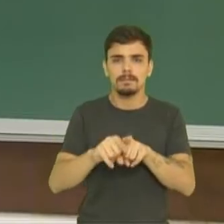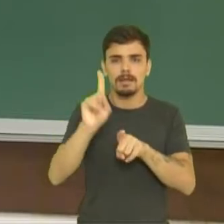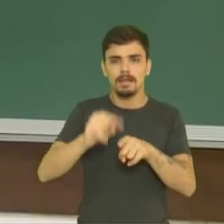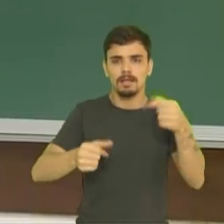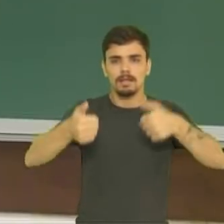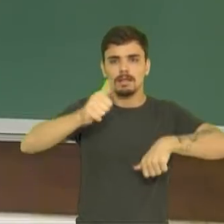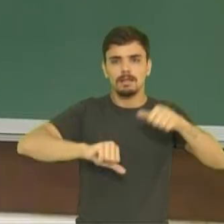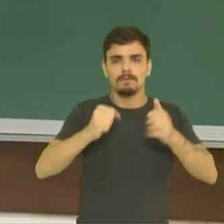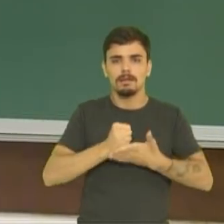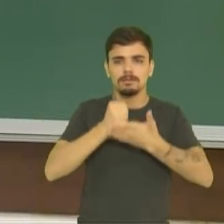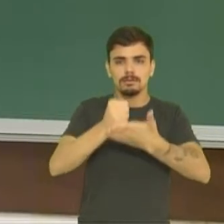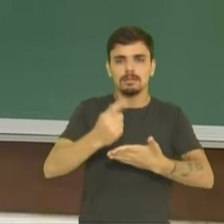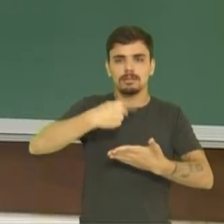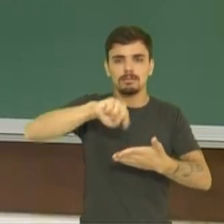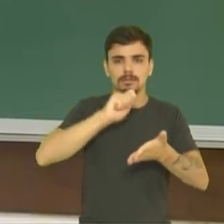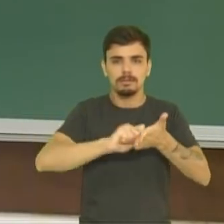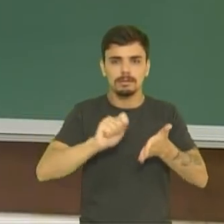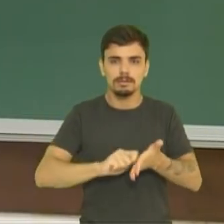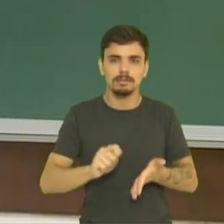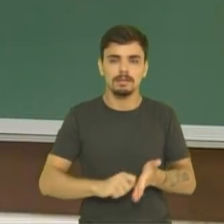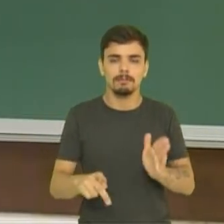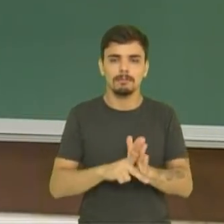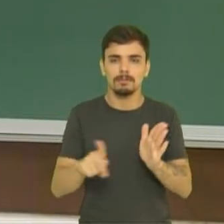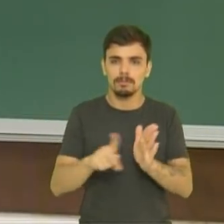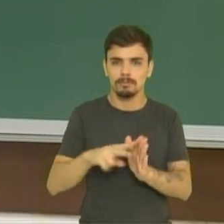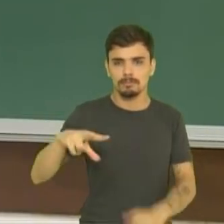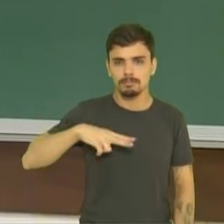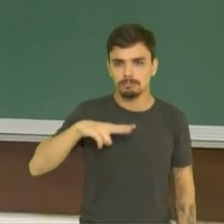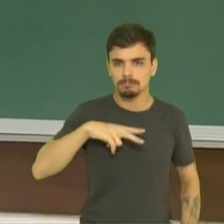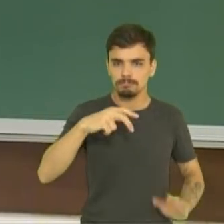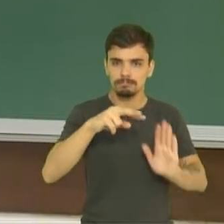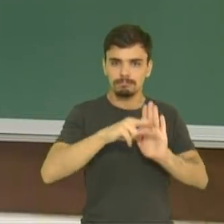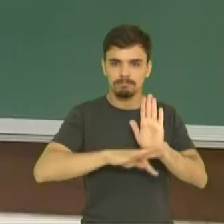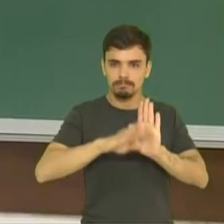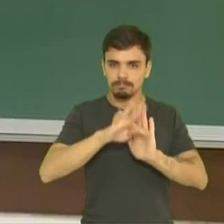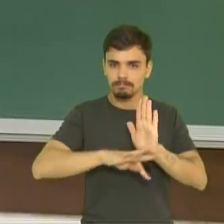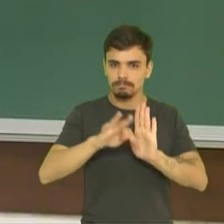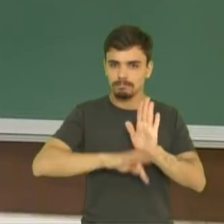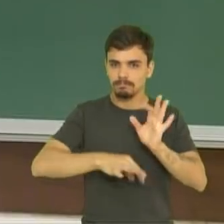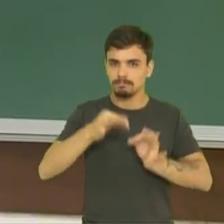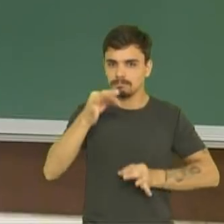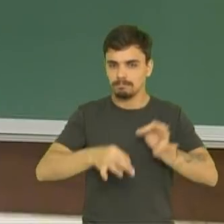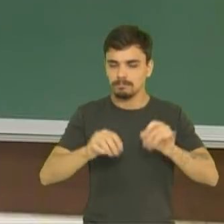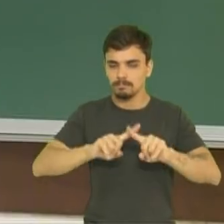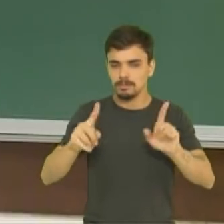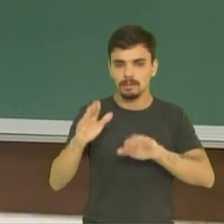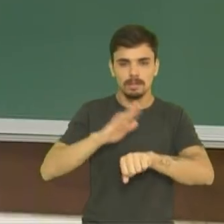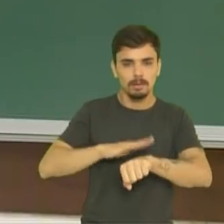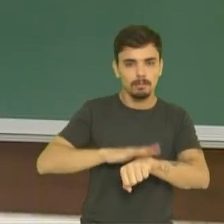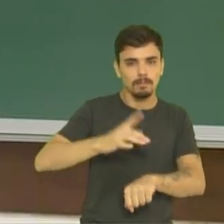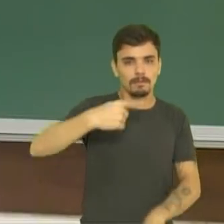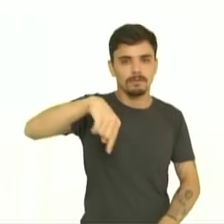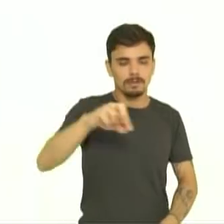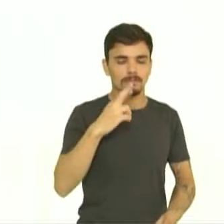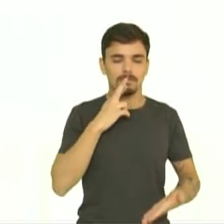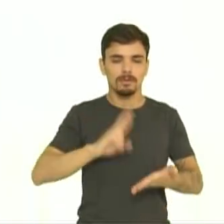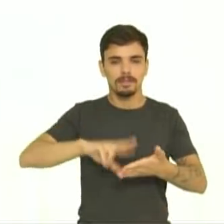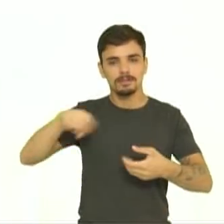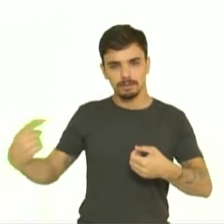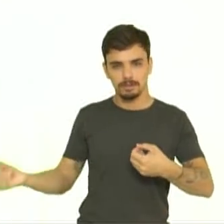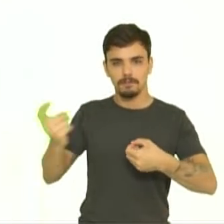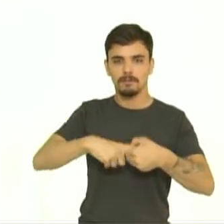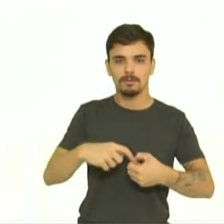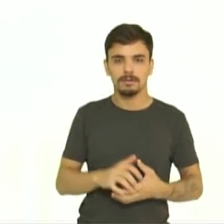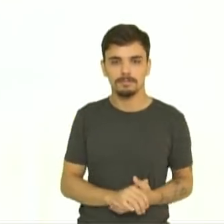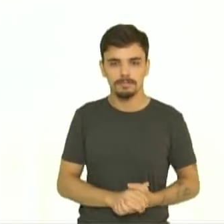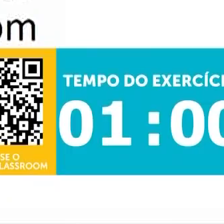vai te ajudar depois na escrita do teu próprio texto dissertativo, tá bom? Eu dou um tempo para você e a gente já volta.